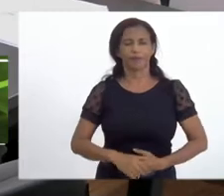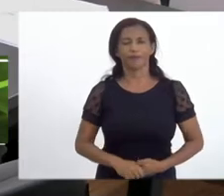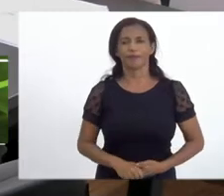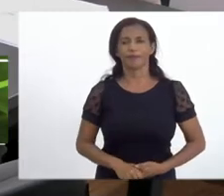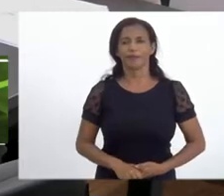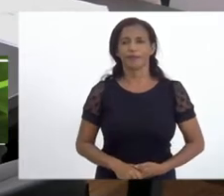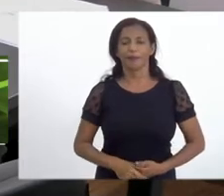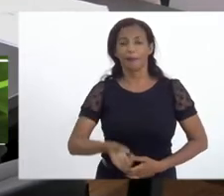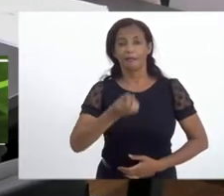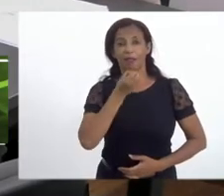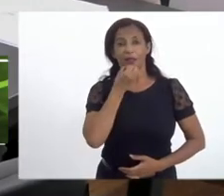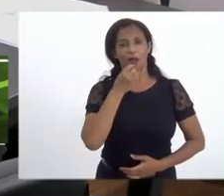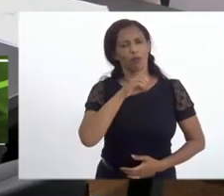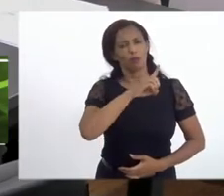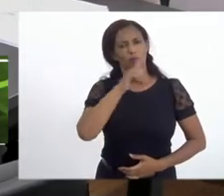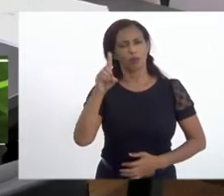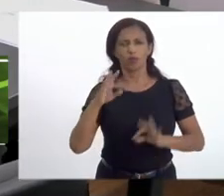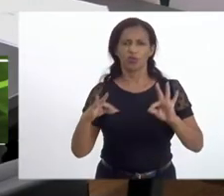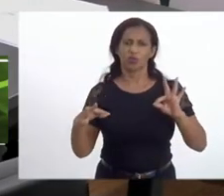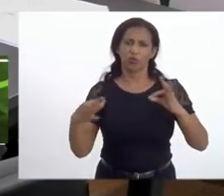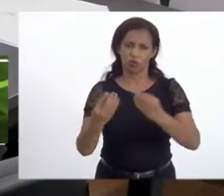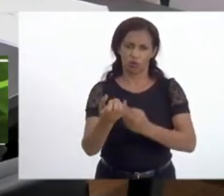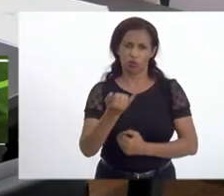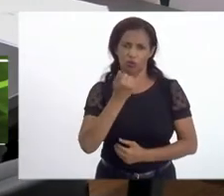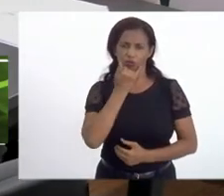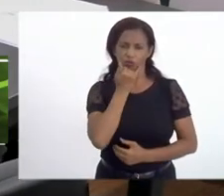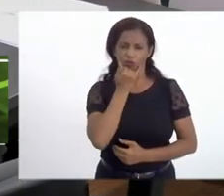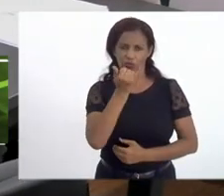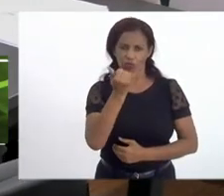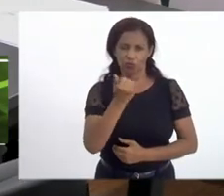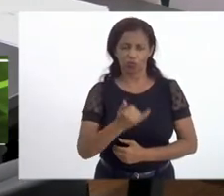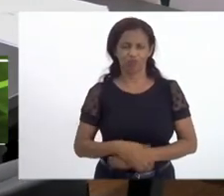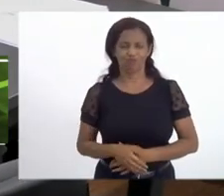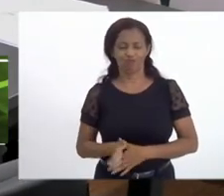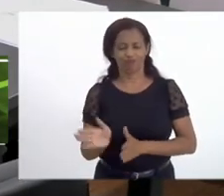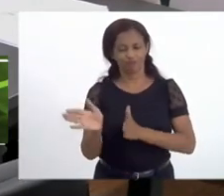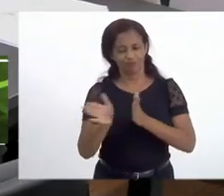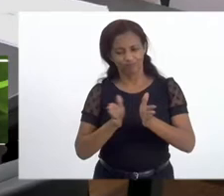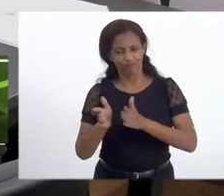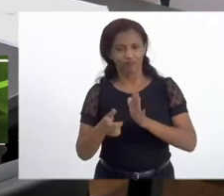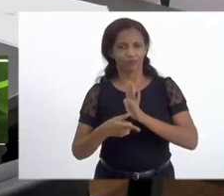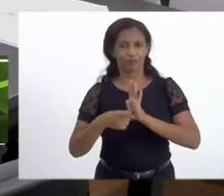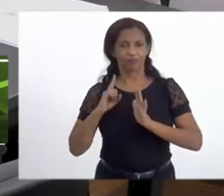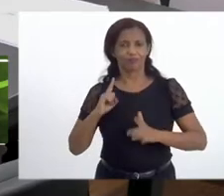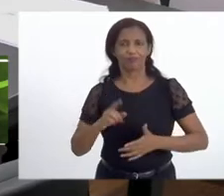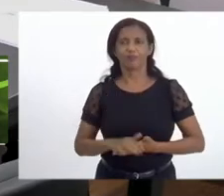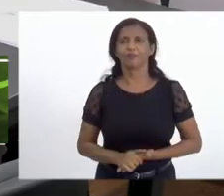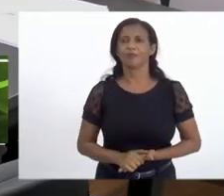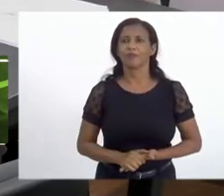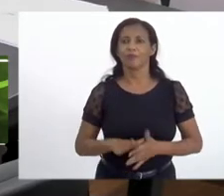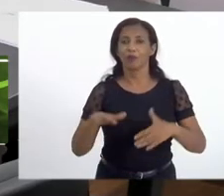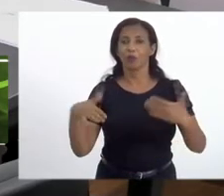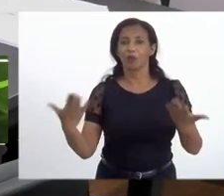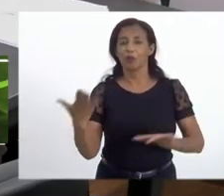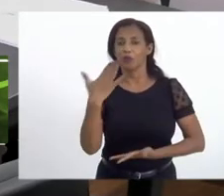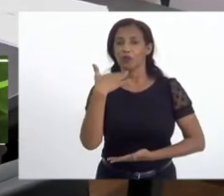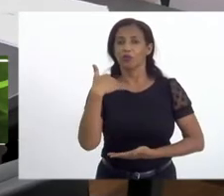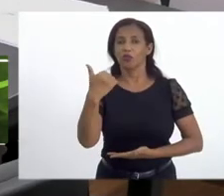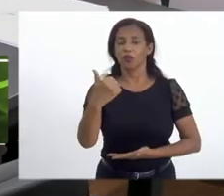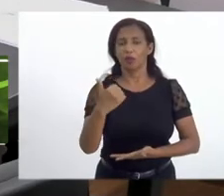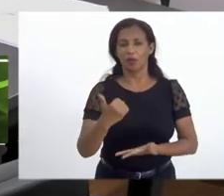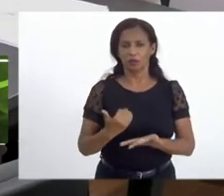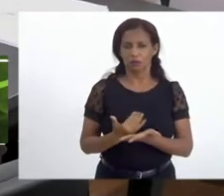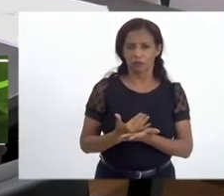todos. Peço desculpas por não ter conseguido o acesso anteriormente, quando fui chamado logo no